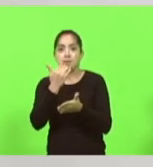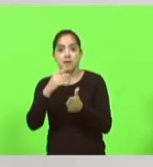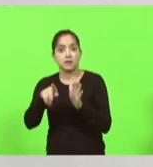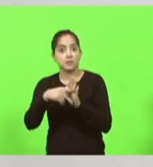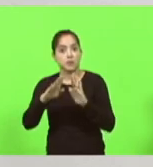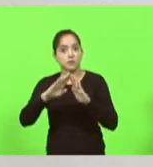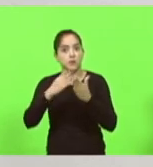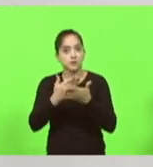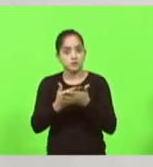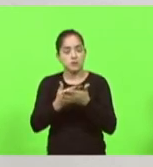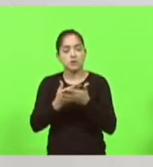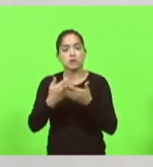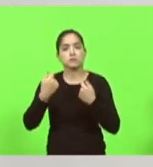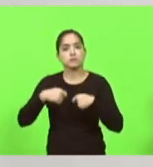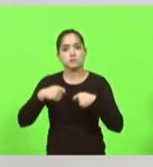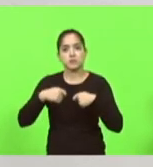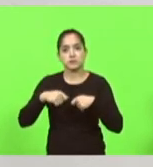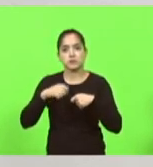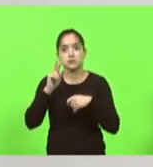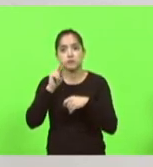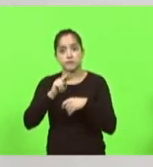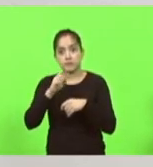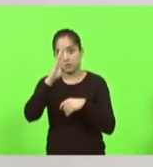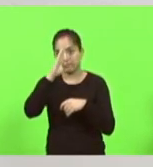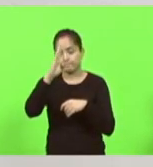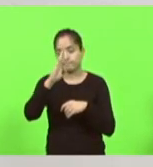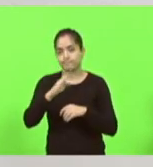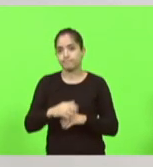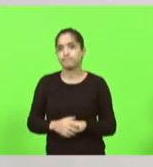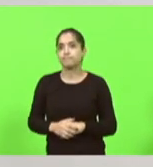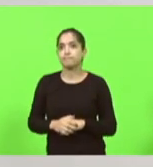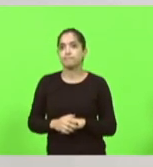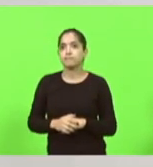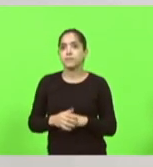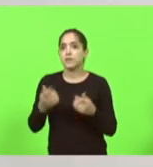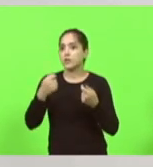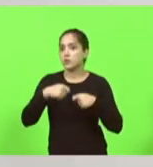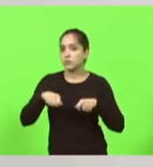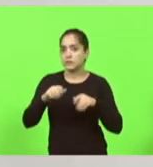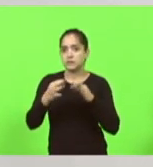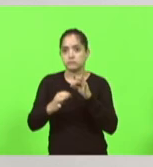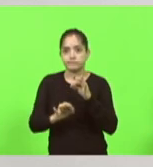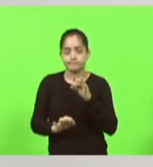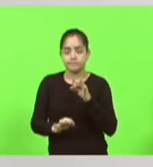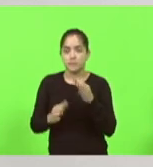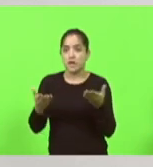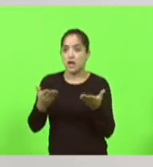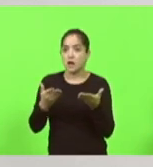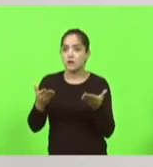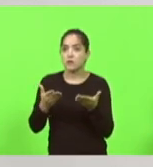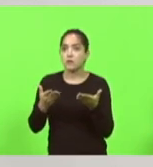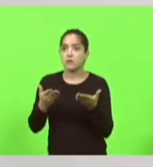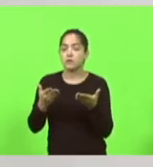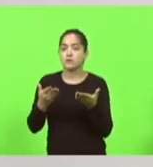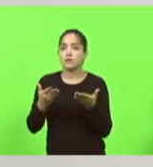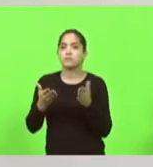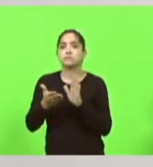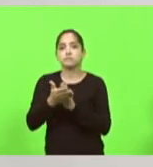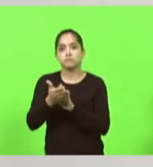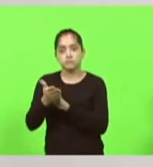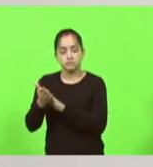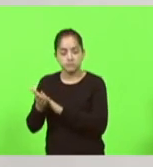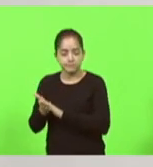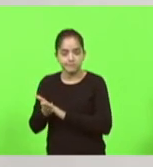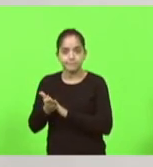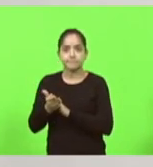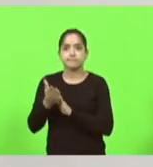com carinho essa demanda, porque é prioridade, né? Não preciso nem me delongar. E eu finalizo aqui parabenizando ao